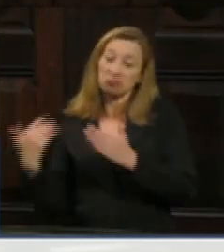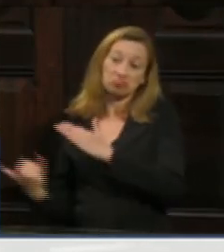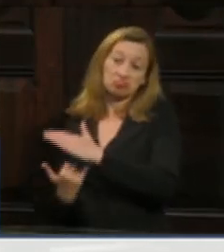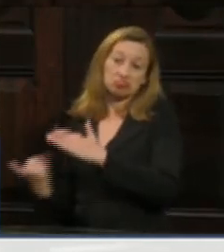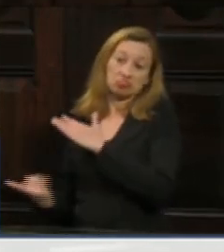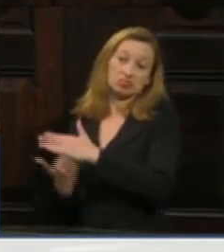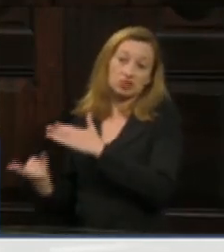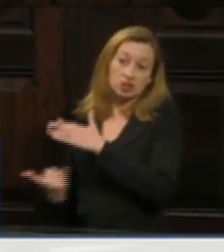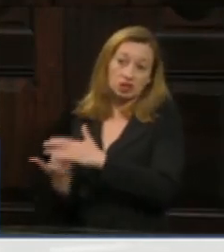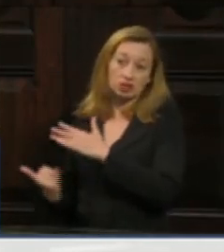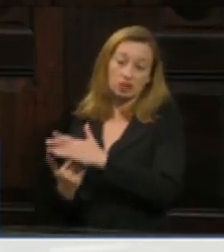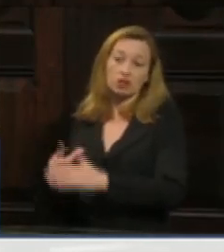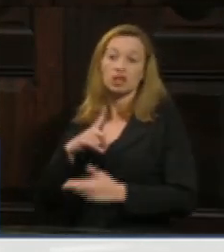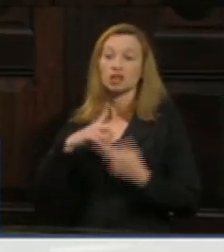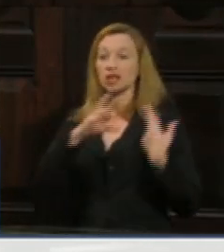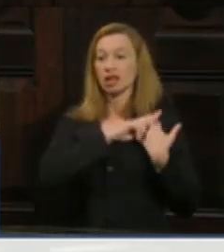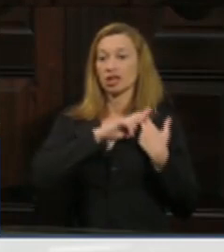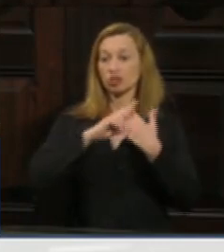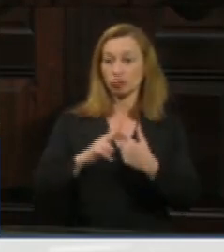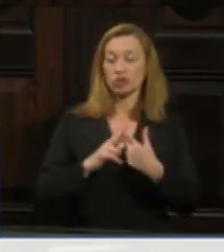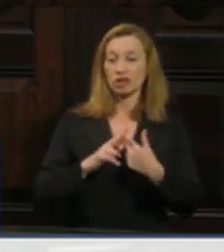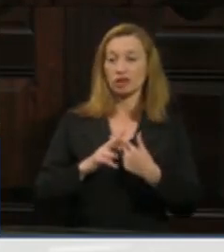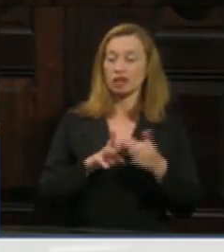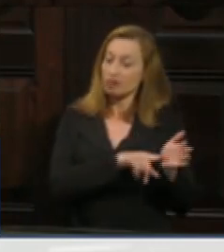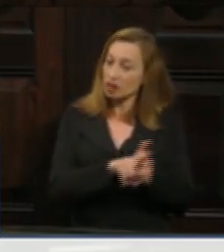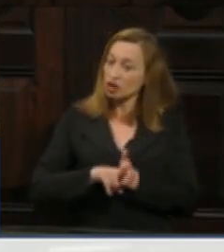Entendo também que,